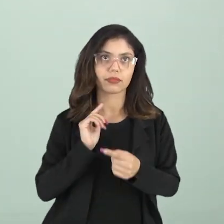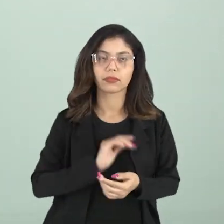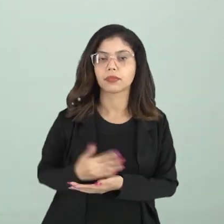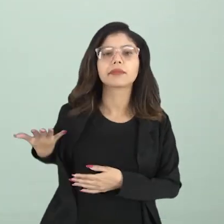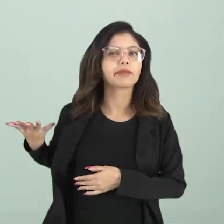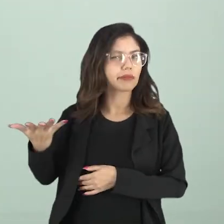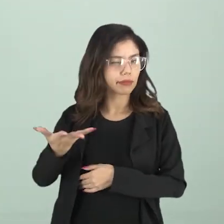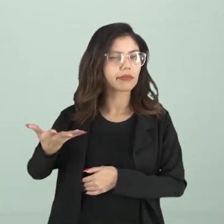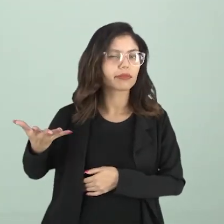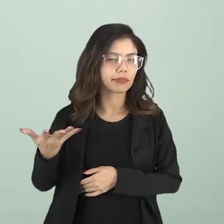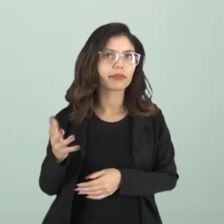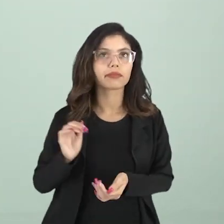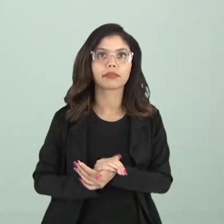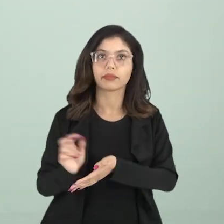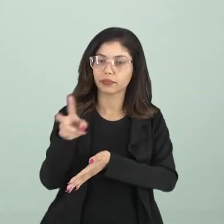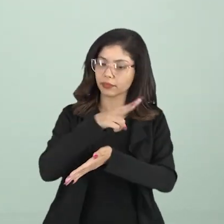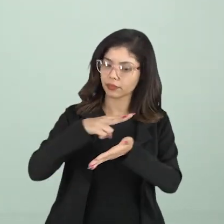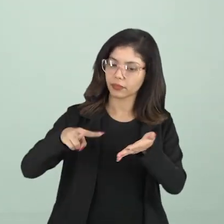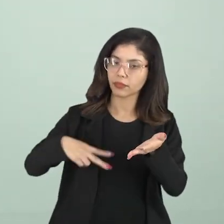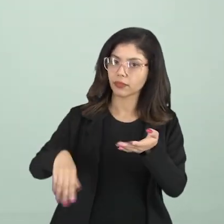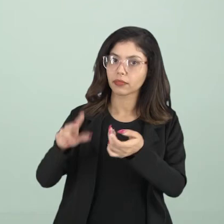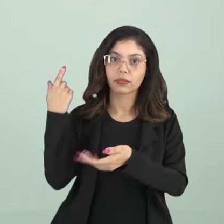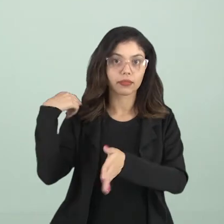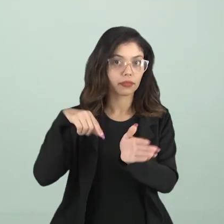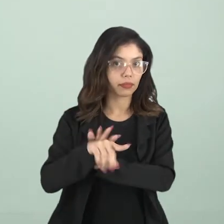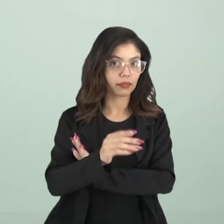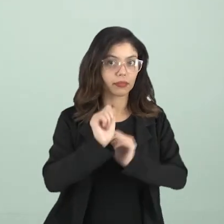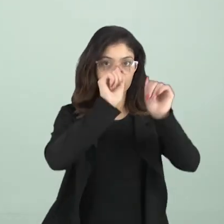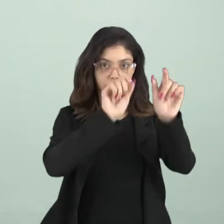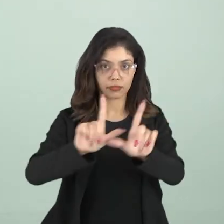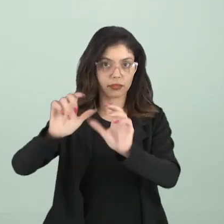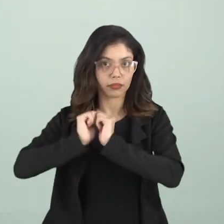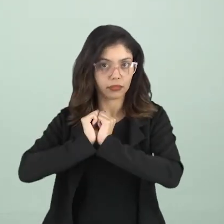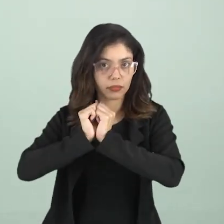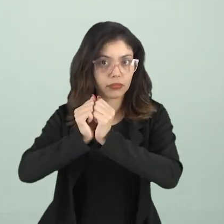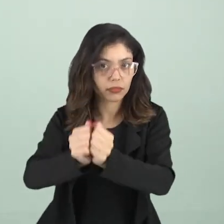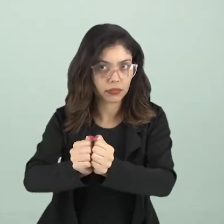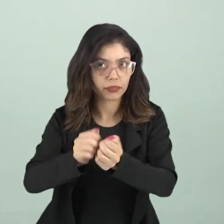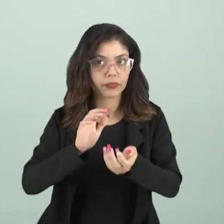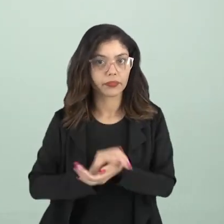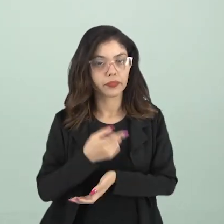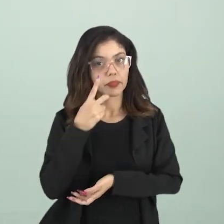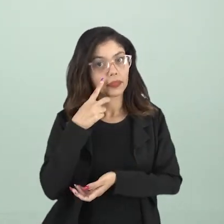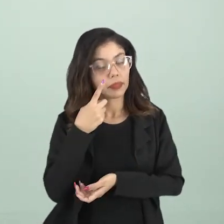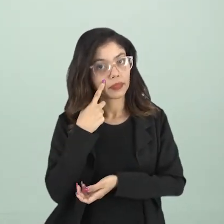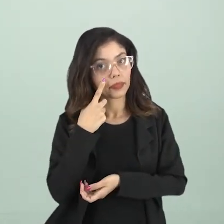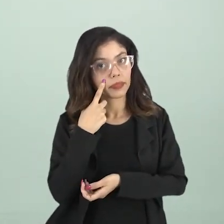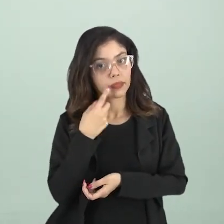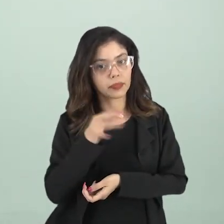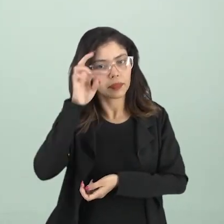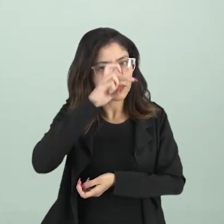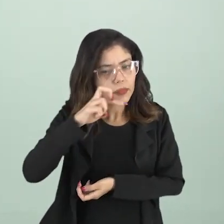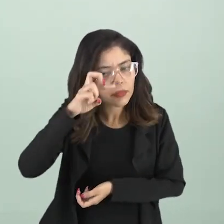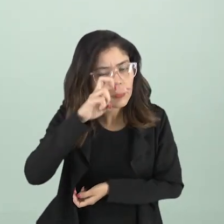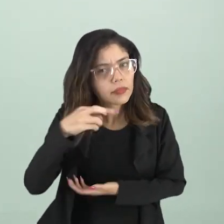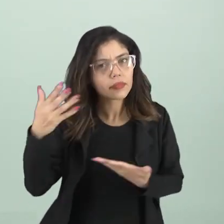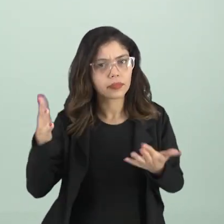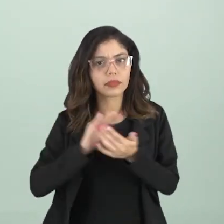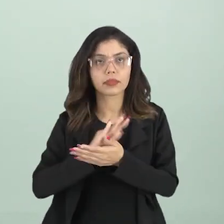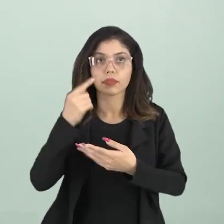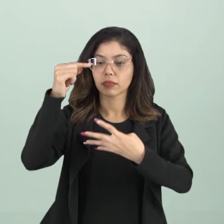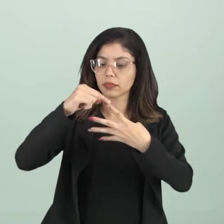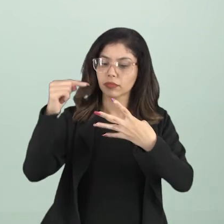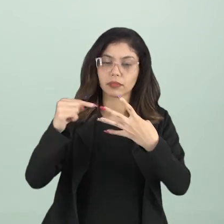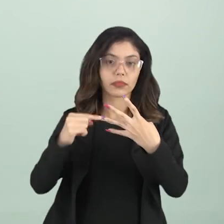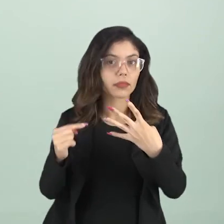bem básica. Leiam a pergunta, acompanhem a leitura comigo e vamos verificar e analisar as